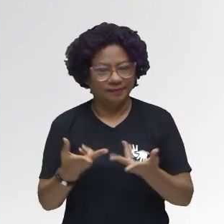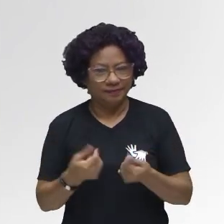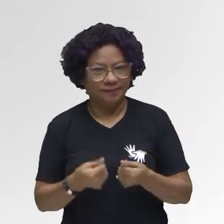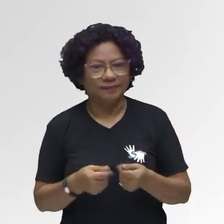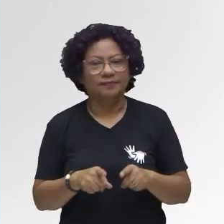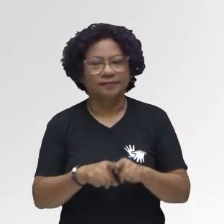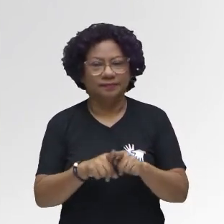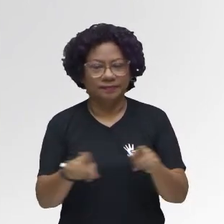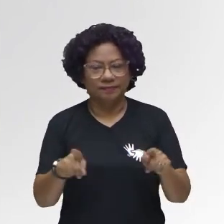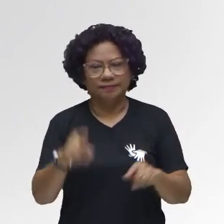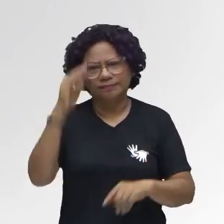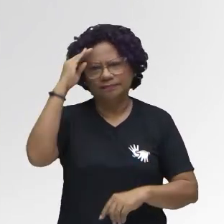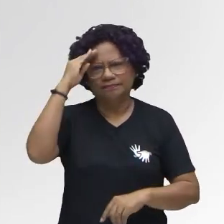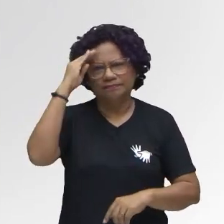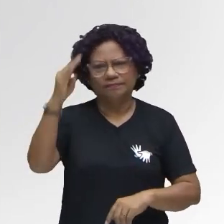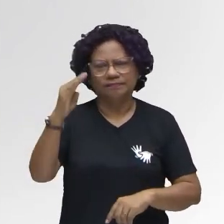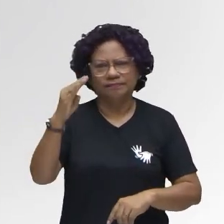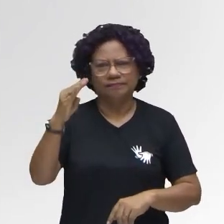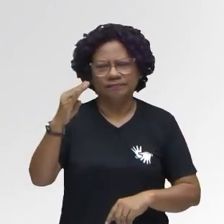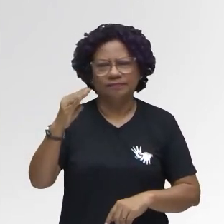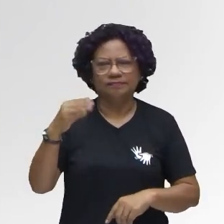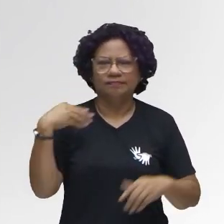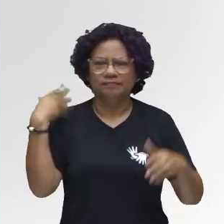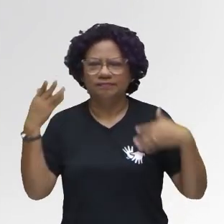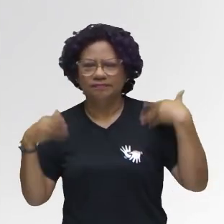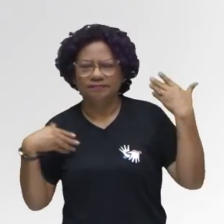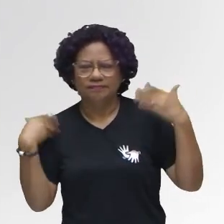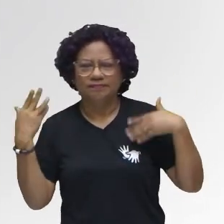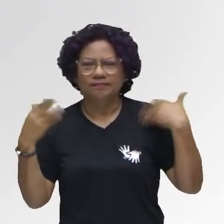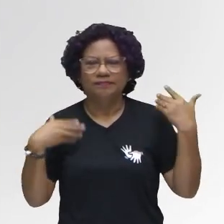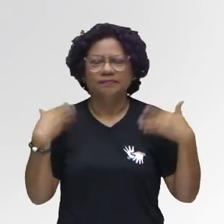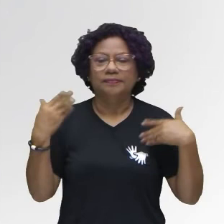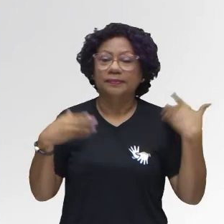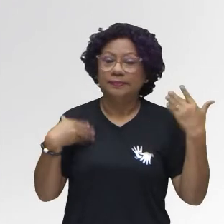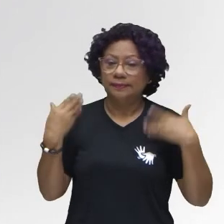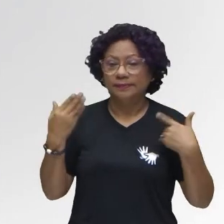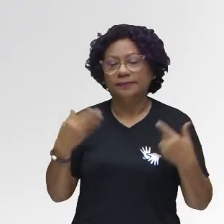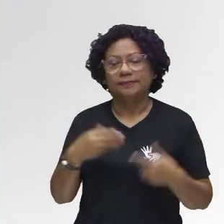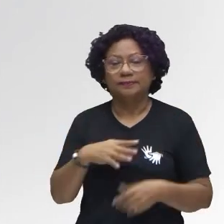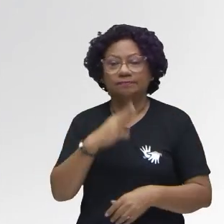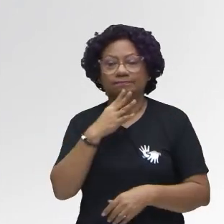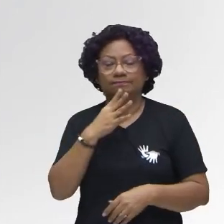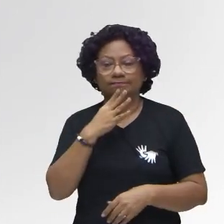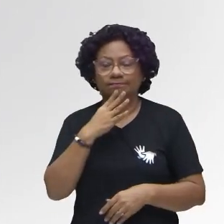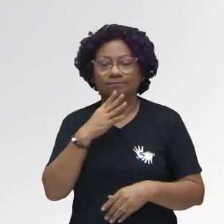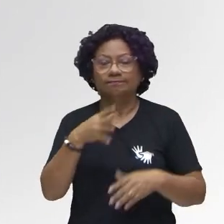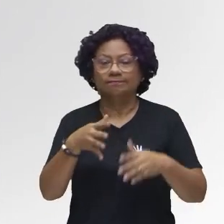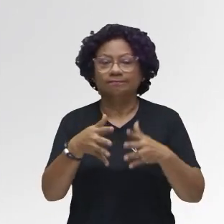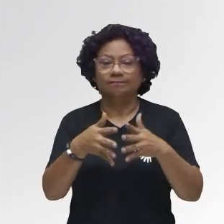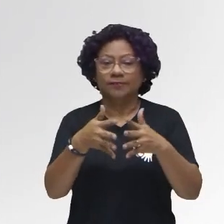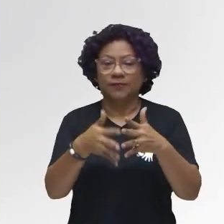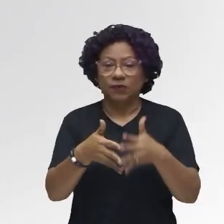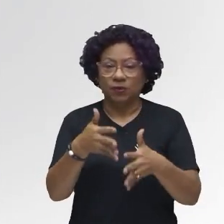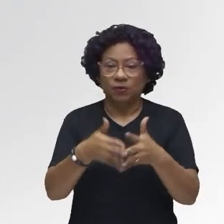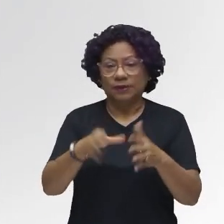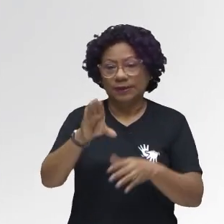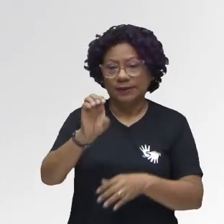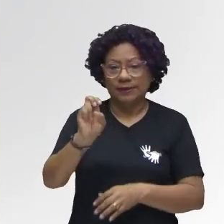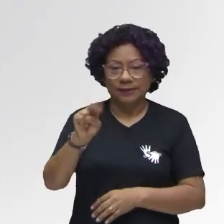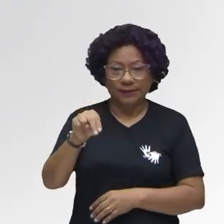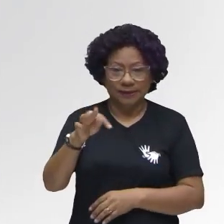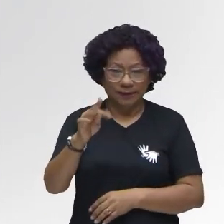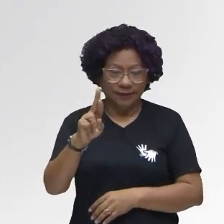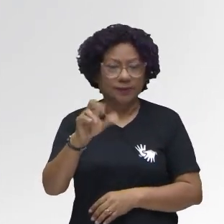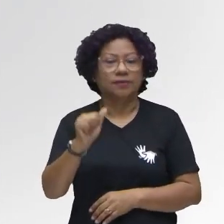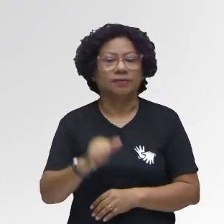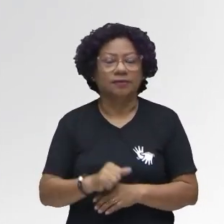o principal polo atrativo. Então, as pessoas vão querer se aglomerar dentro do mesmo espaço. Então, já que não dá mais para crescer para os lados, as